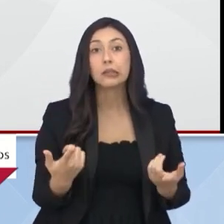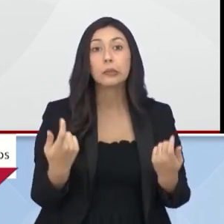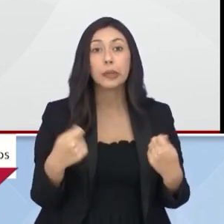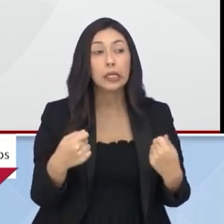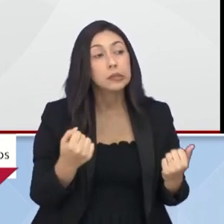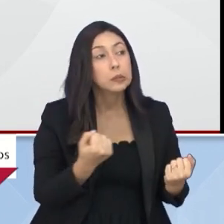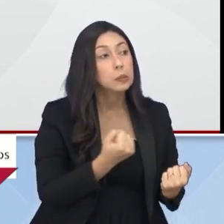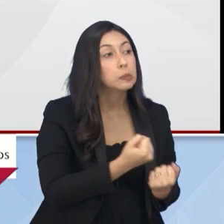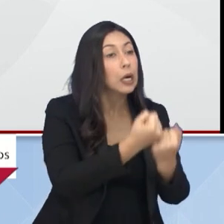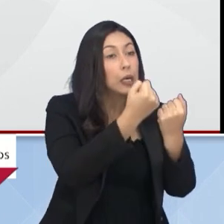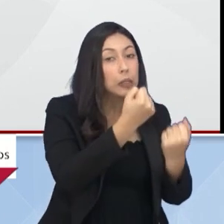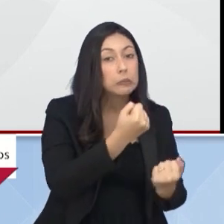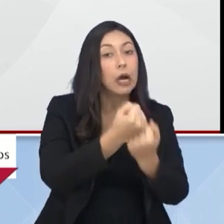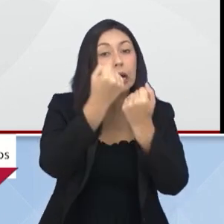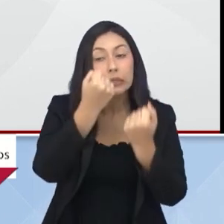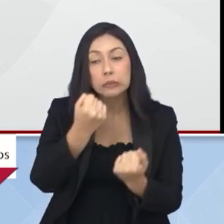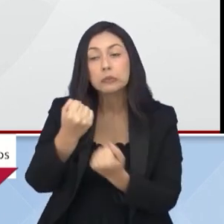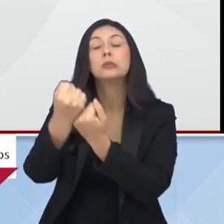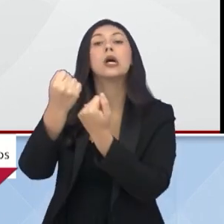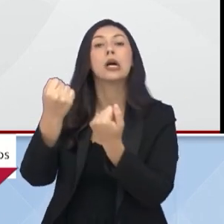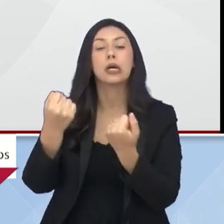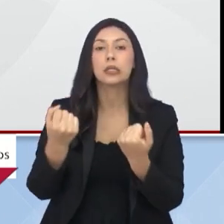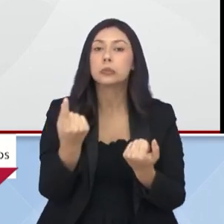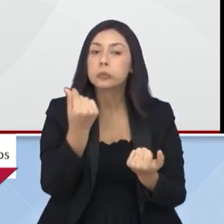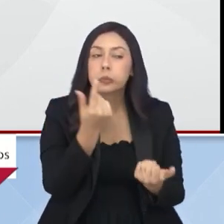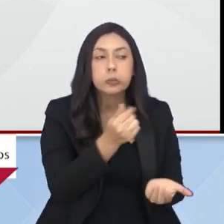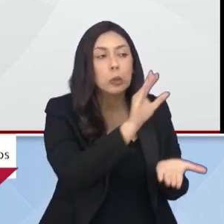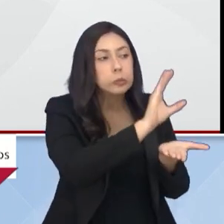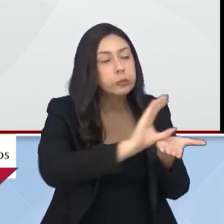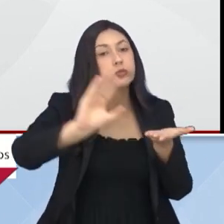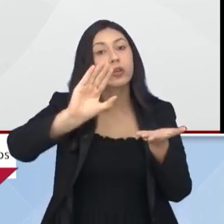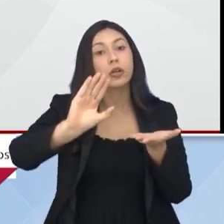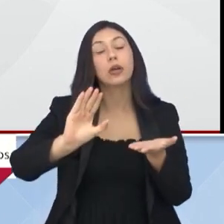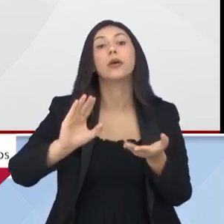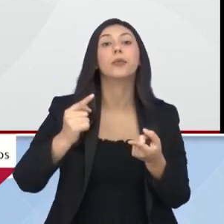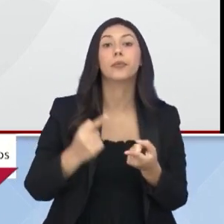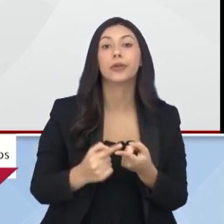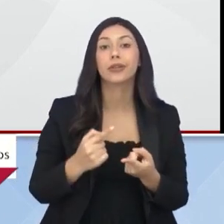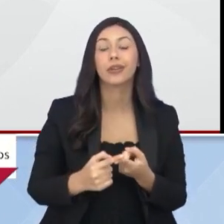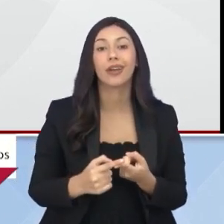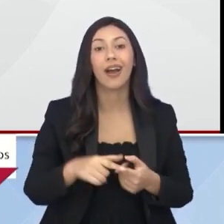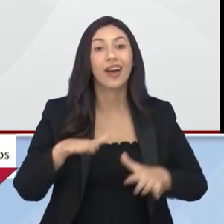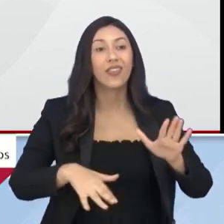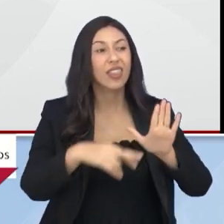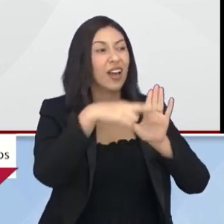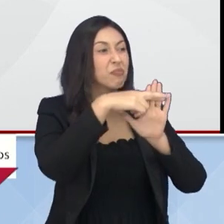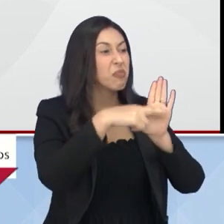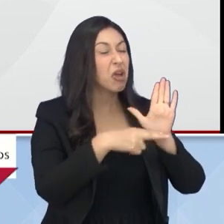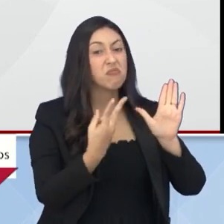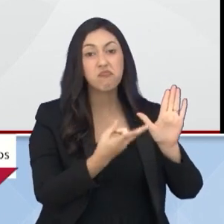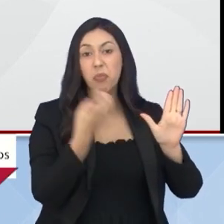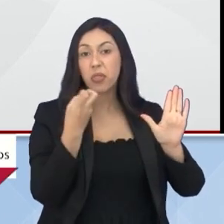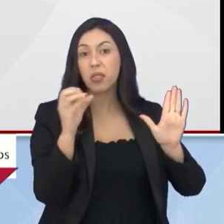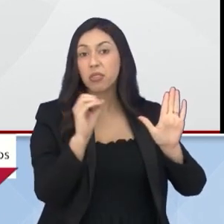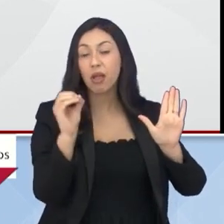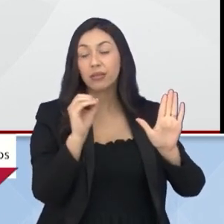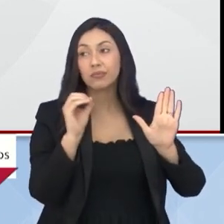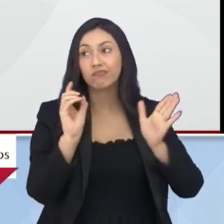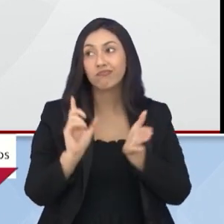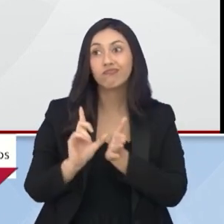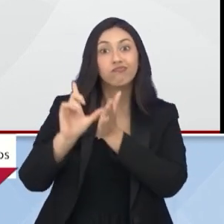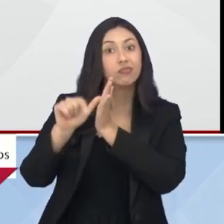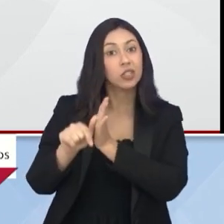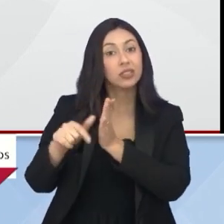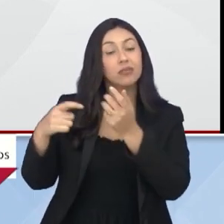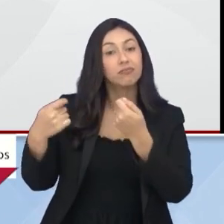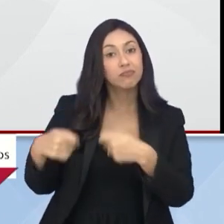essas essa movimentação de dotações porque não se observa essas regras fiscais e de repente se acaba aí eh tendo